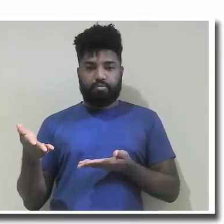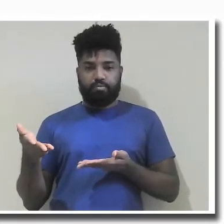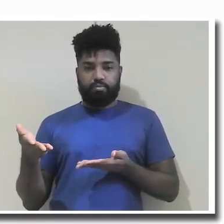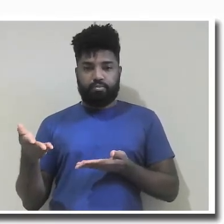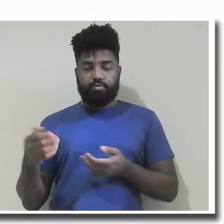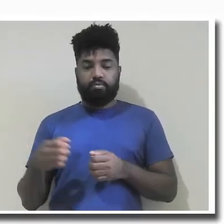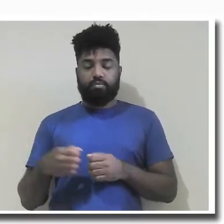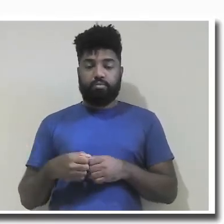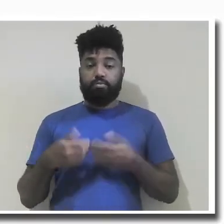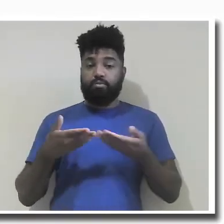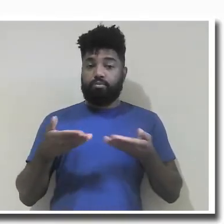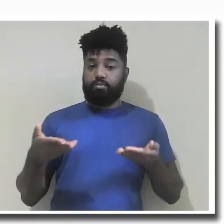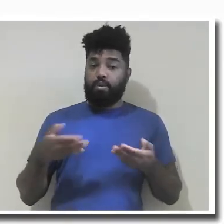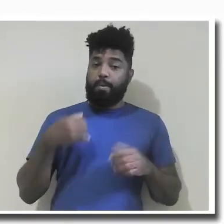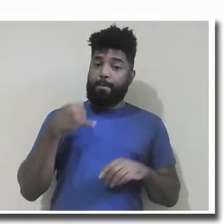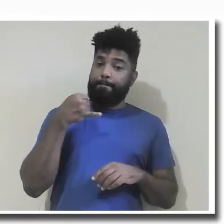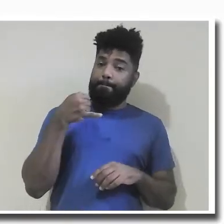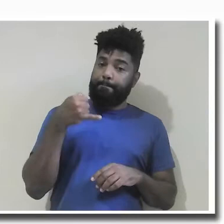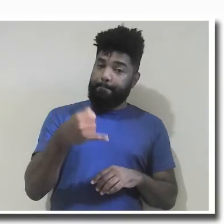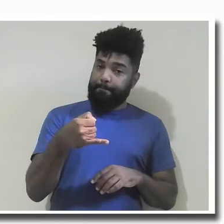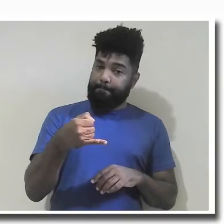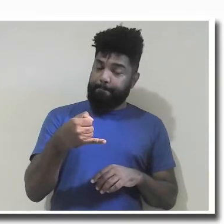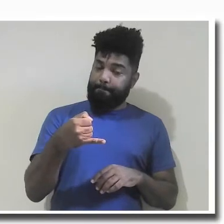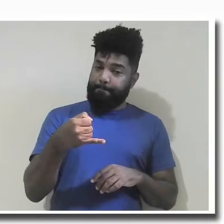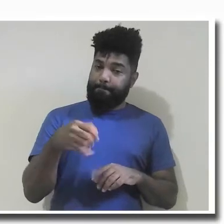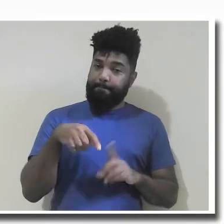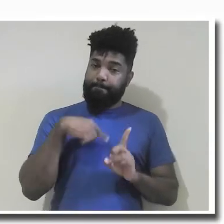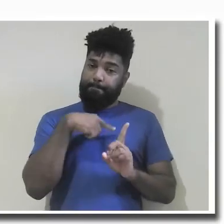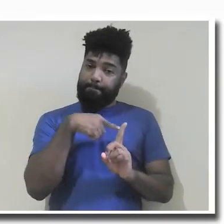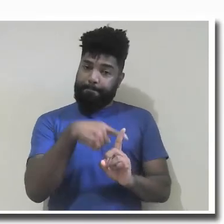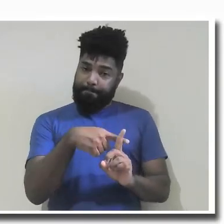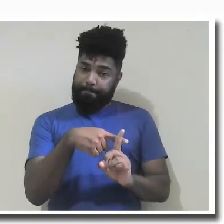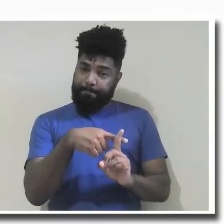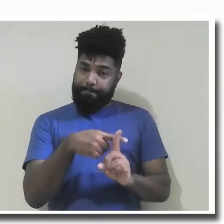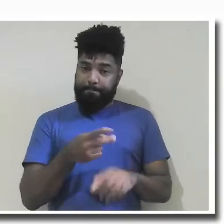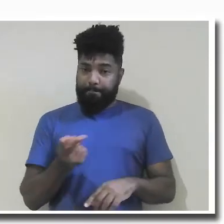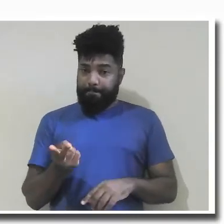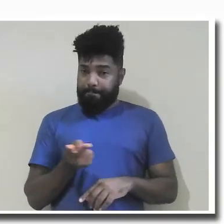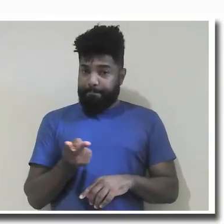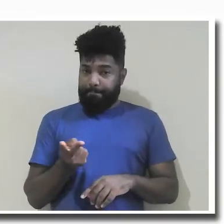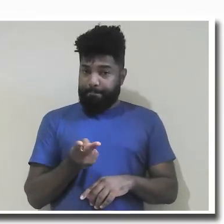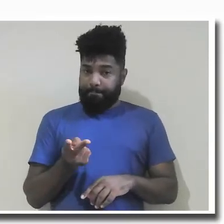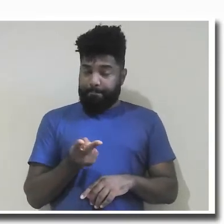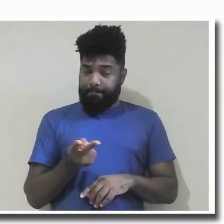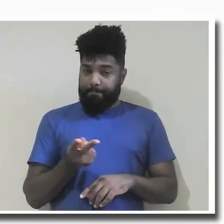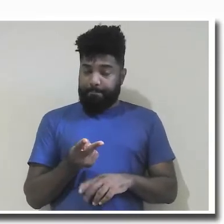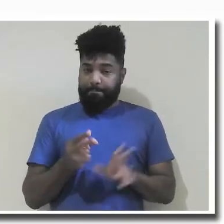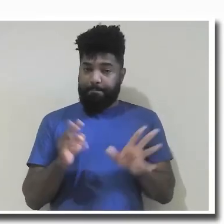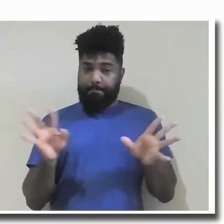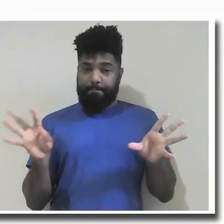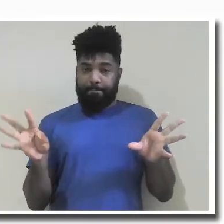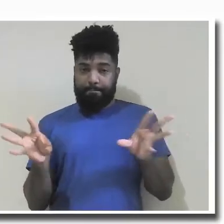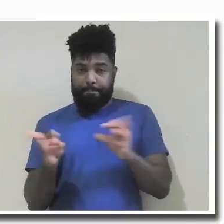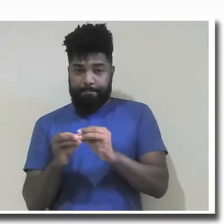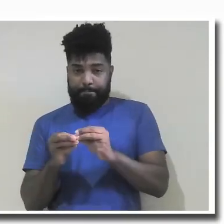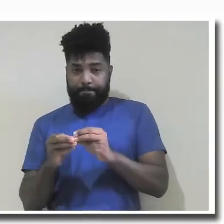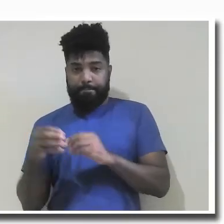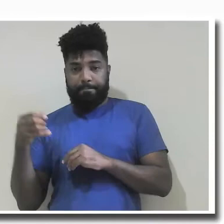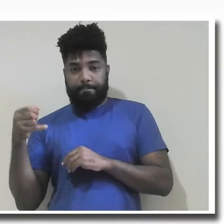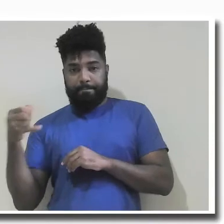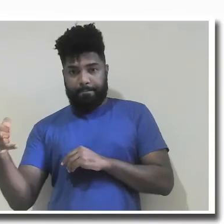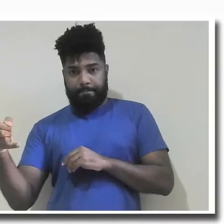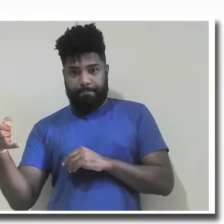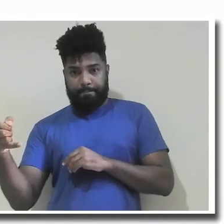Portanto, quando temos menos com mais no produto, isso resulta em